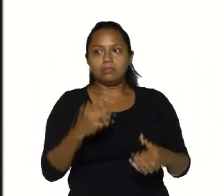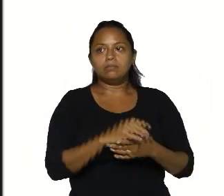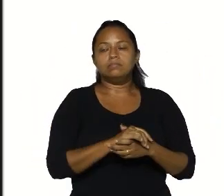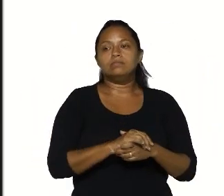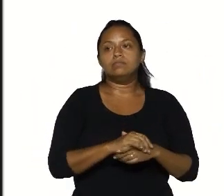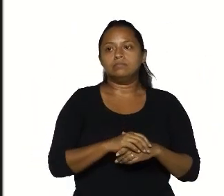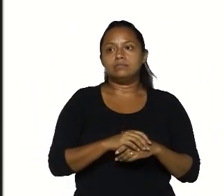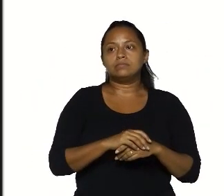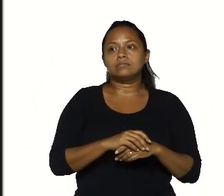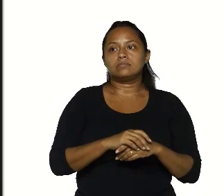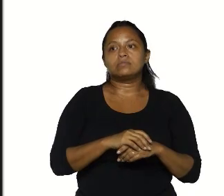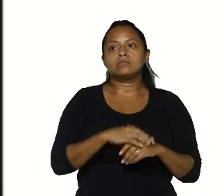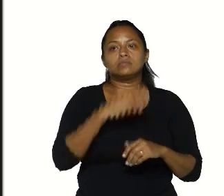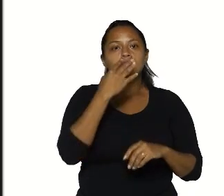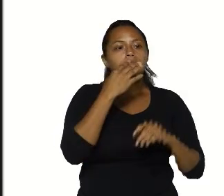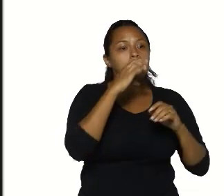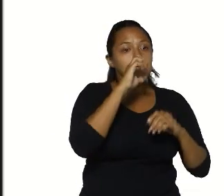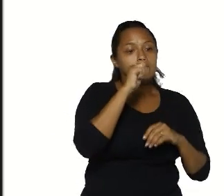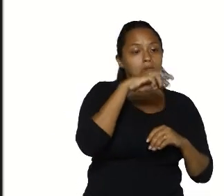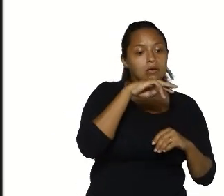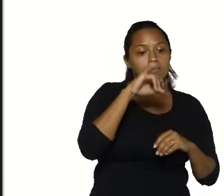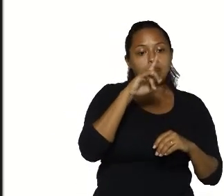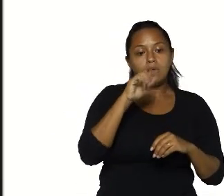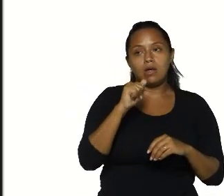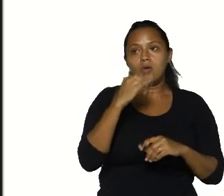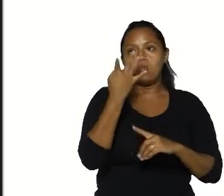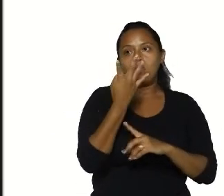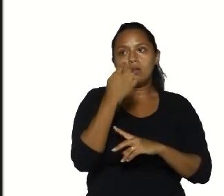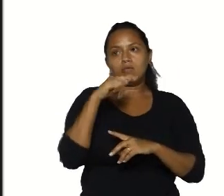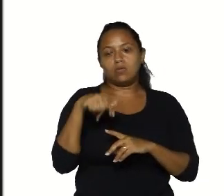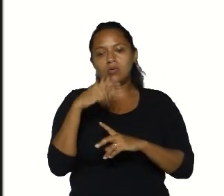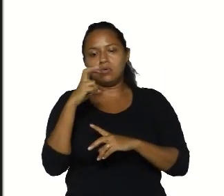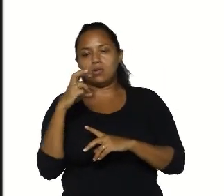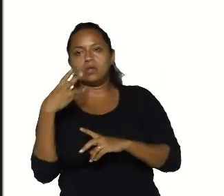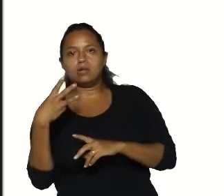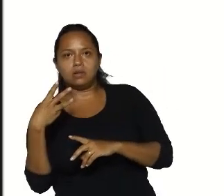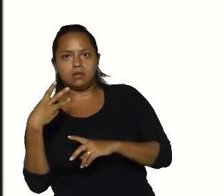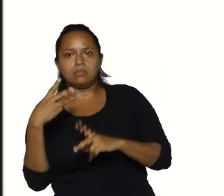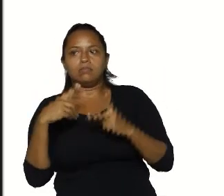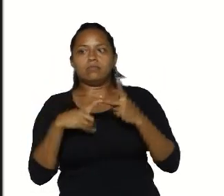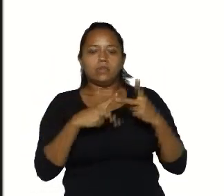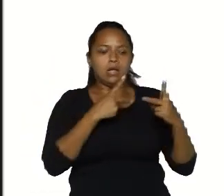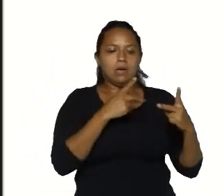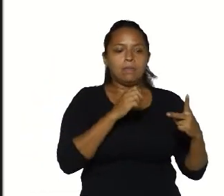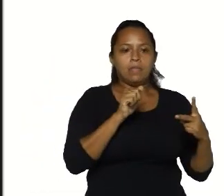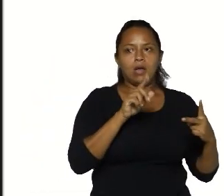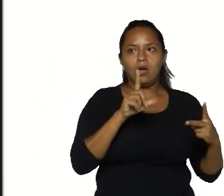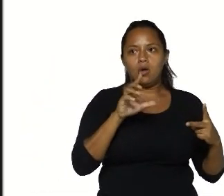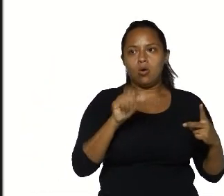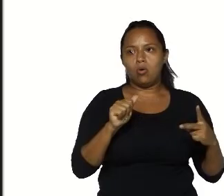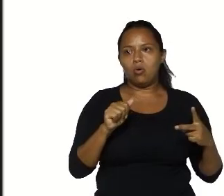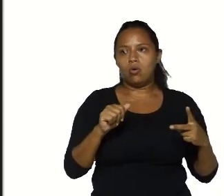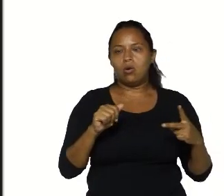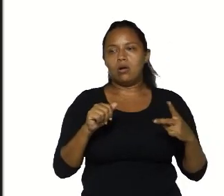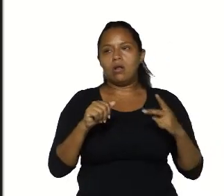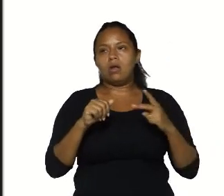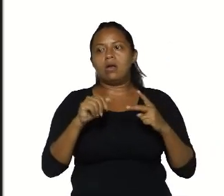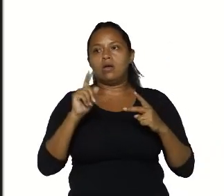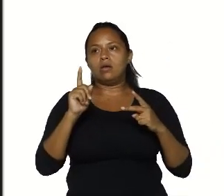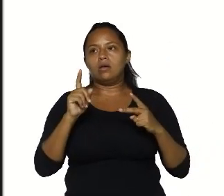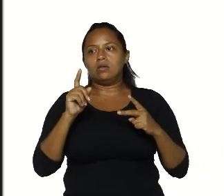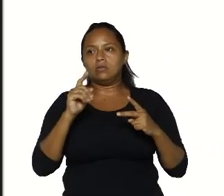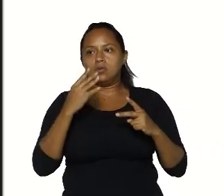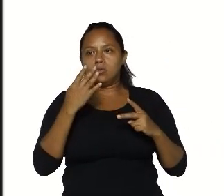A quantidade de Camila foi 4,53. A de Paula, a de Flávia e a de Cecília